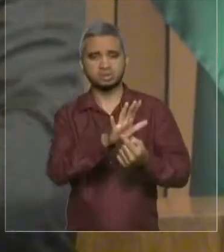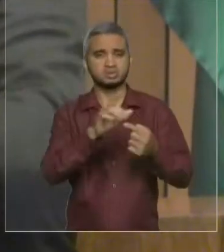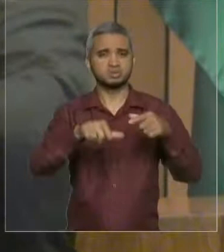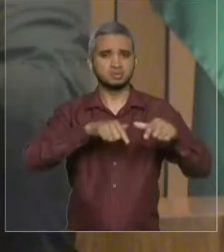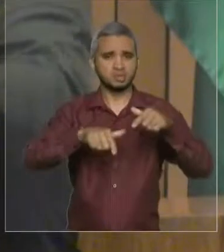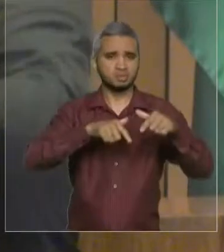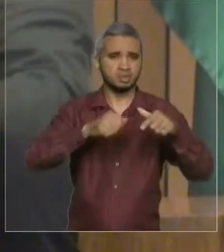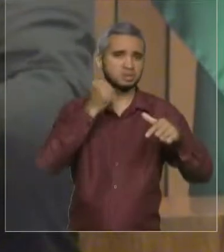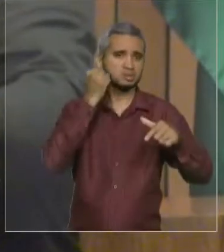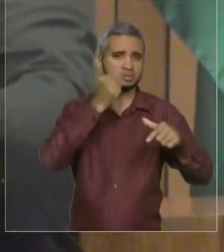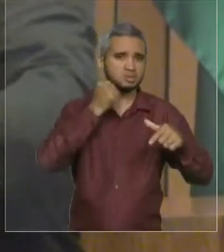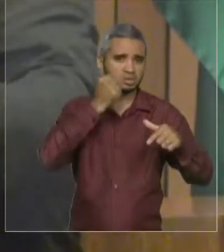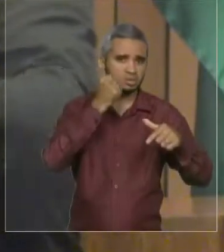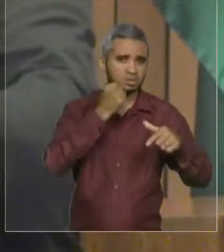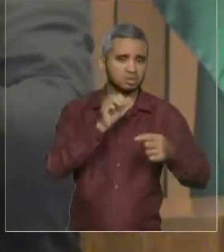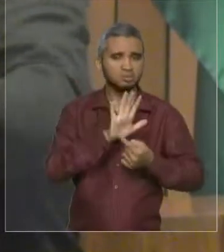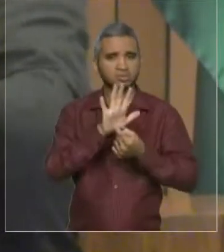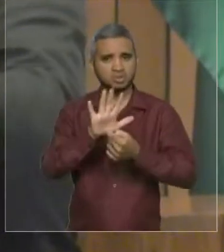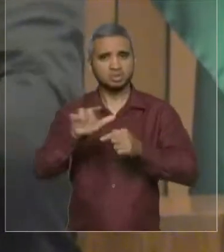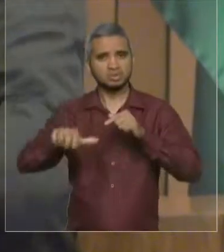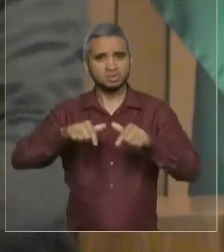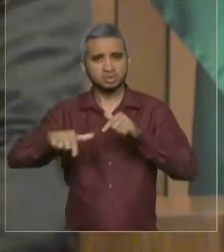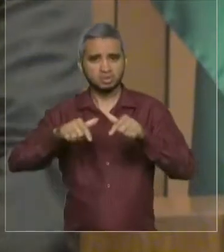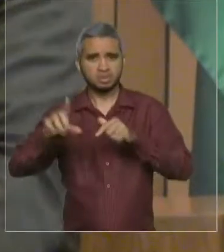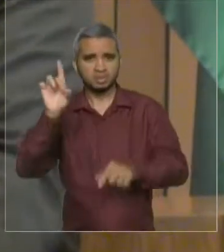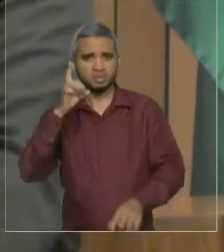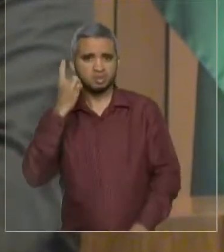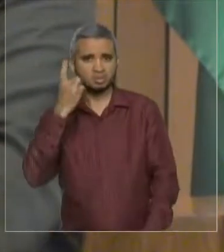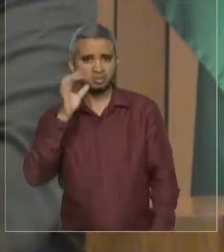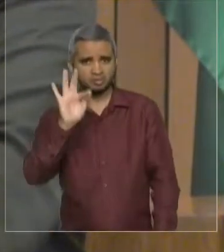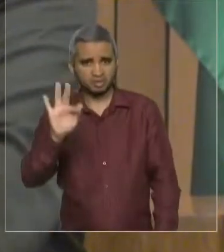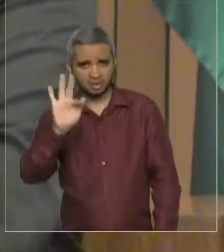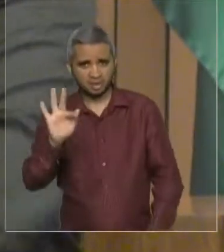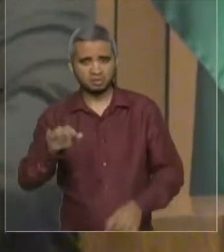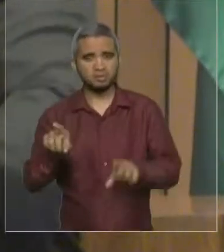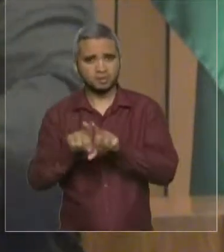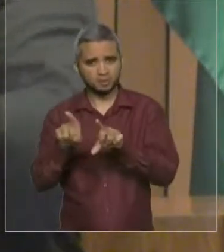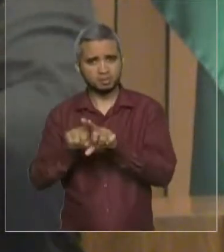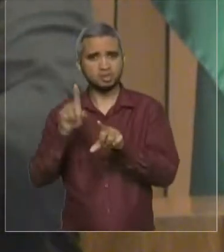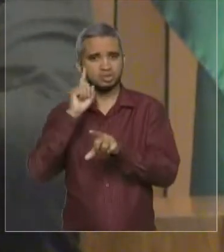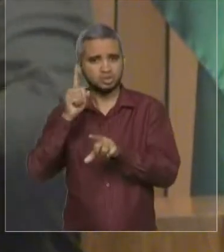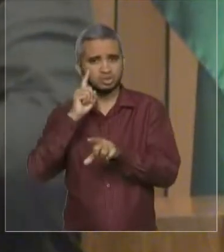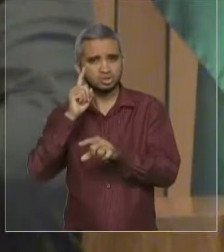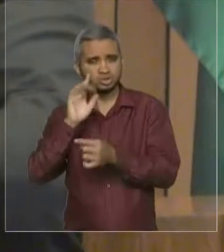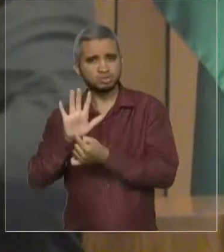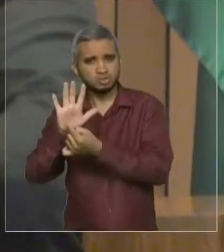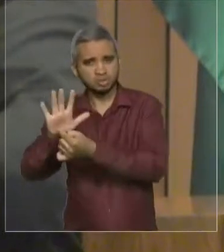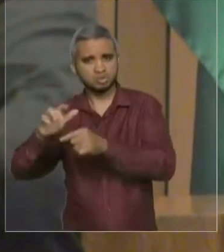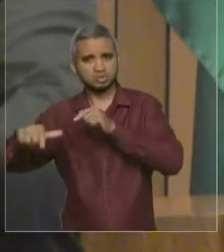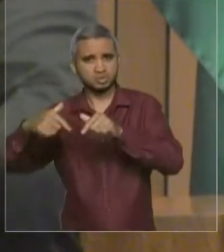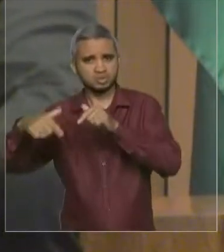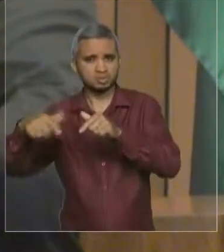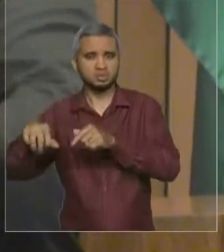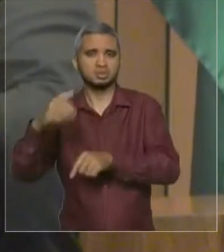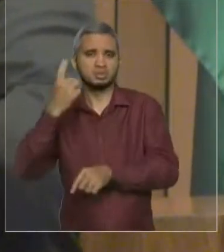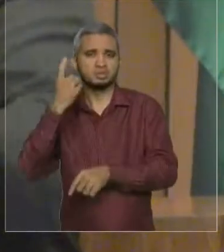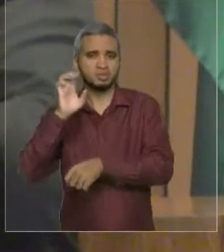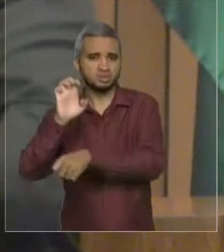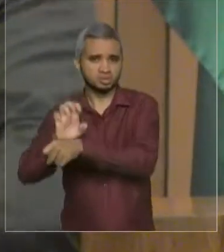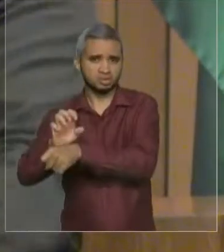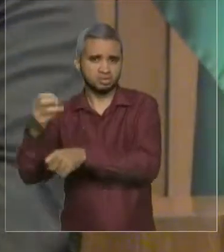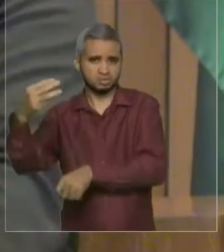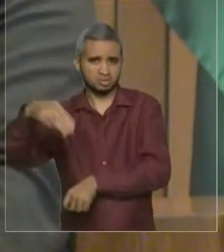e, diariamente, tem apresentado as ações da Assembleia Legislativa do Estado do Maranhão, diariamente tem apresentado